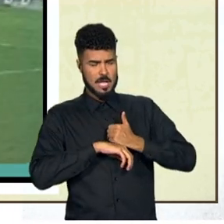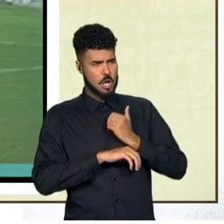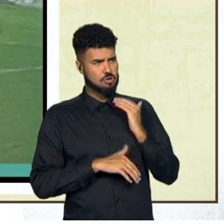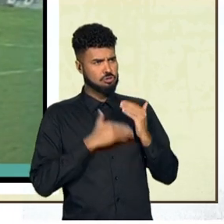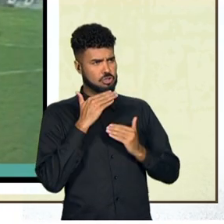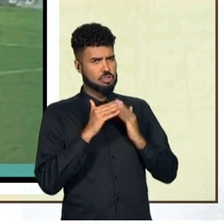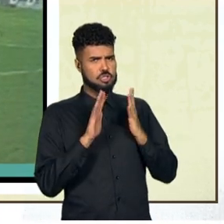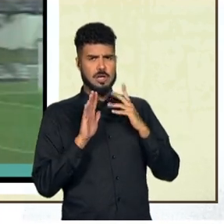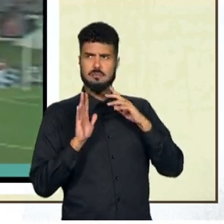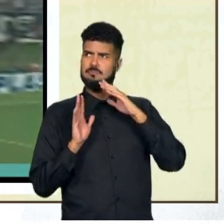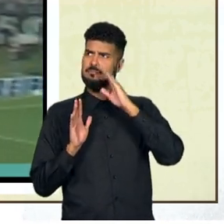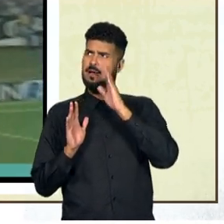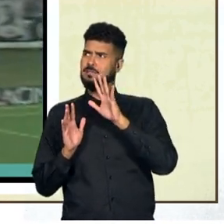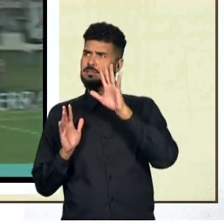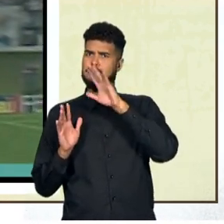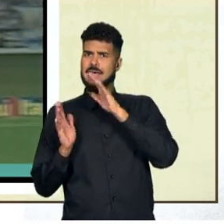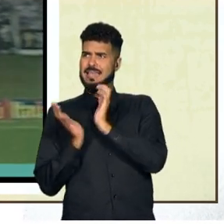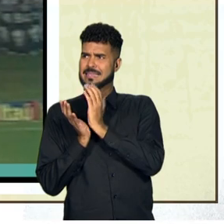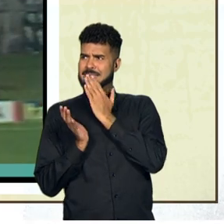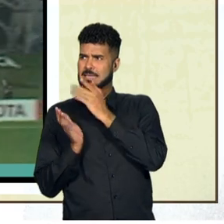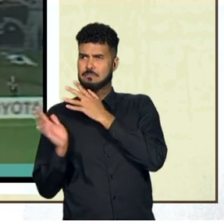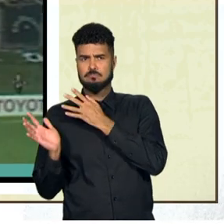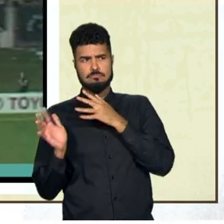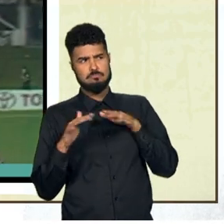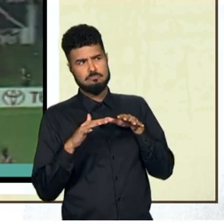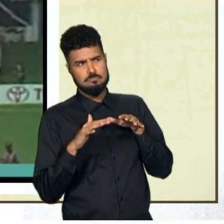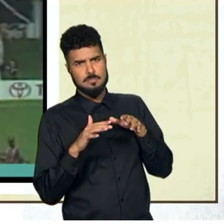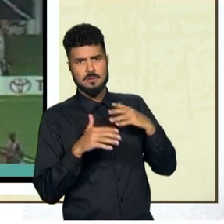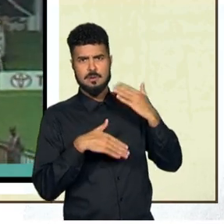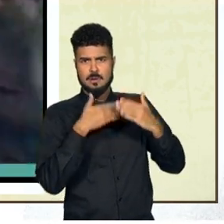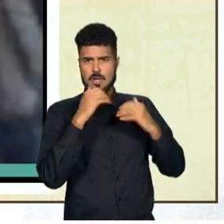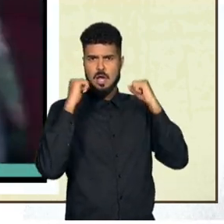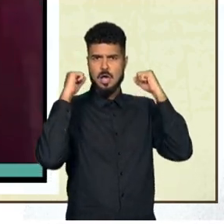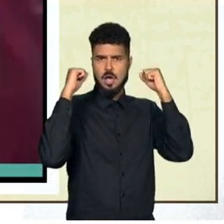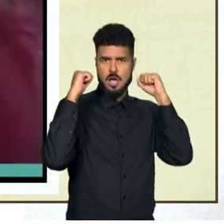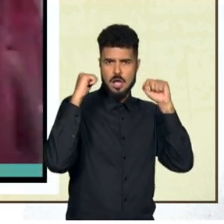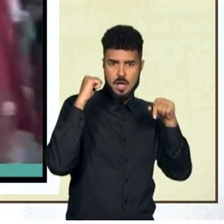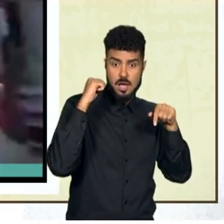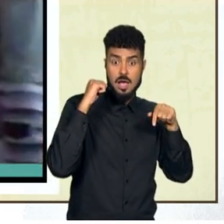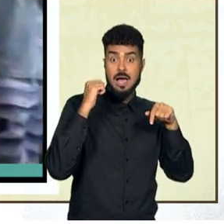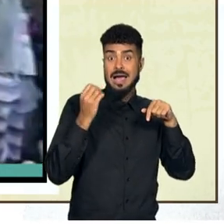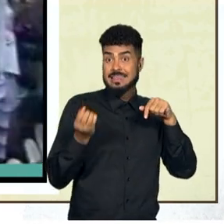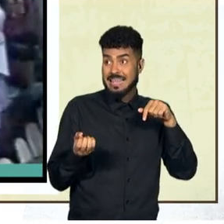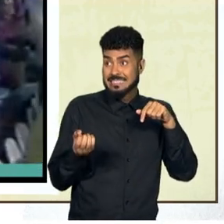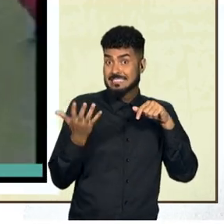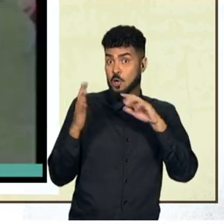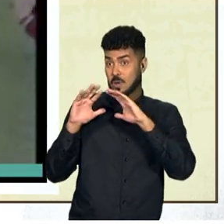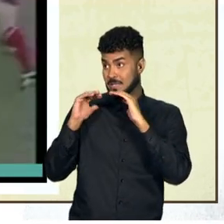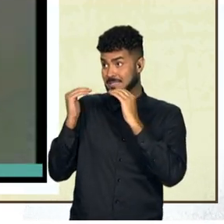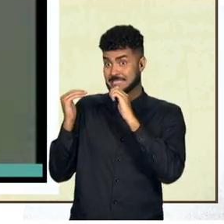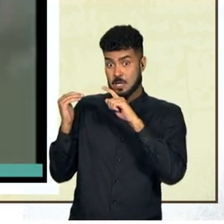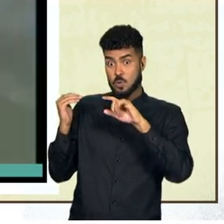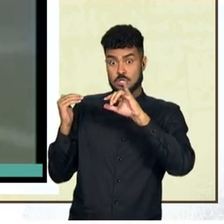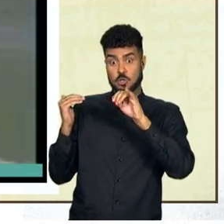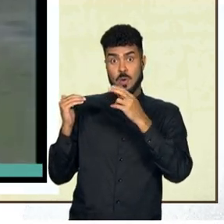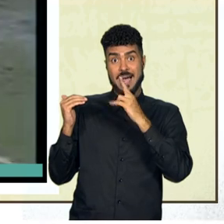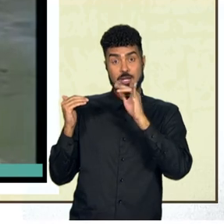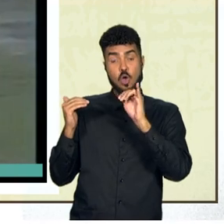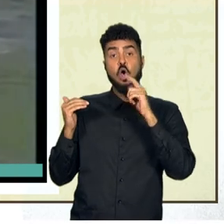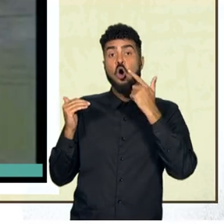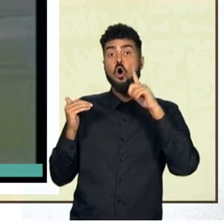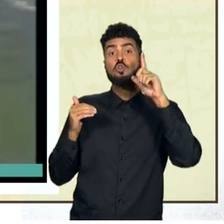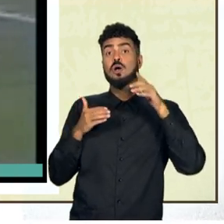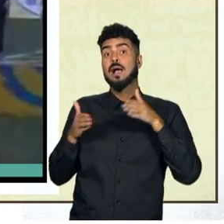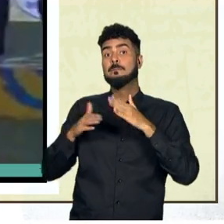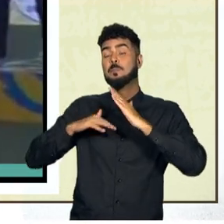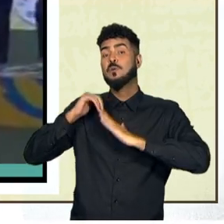tinha o reconhecimento dos grandes campeonatos e multidões, nascia em São Januário uma outra trajetória